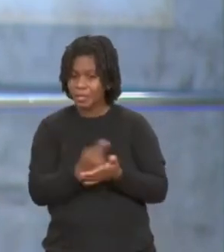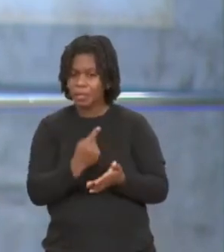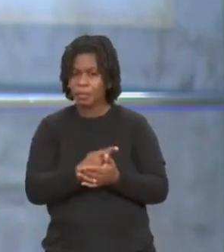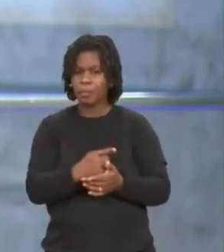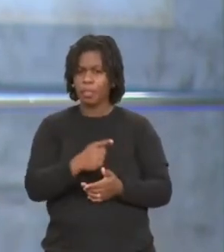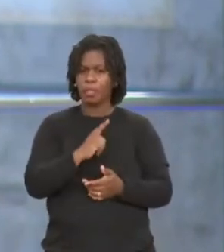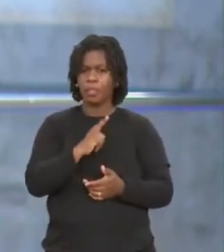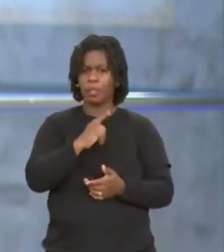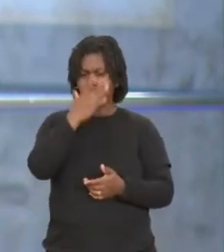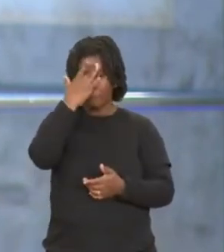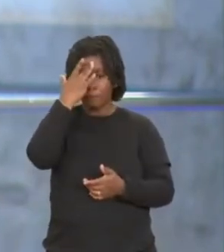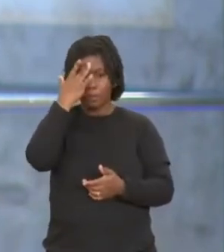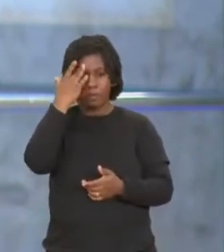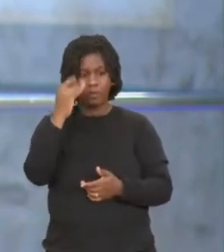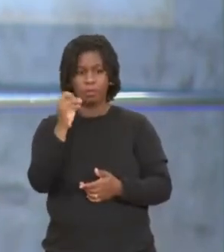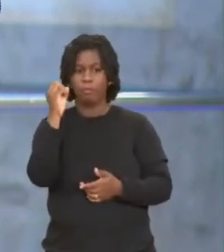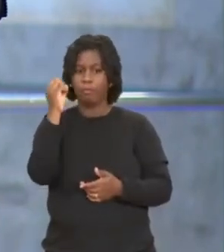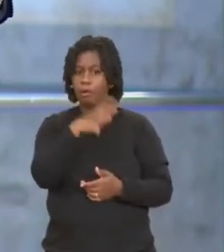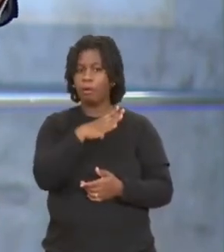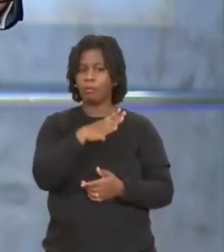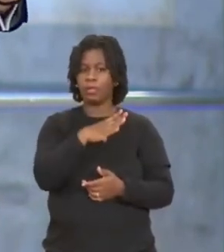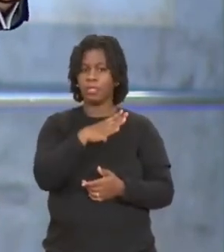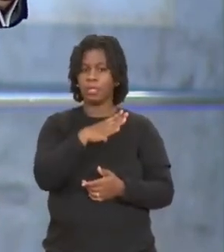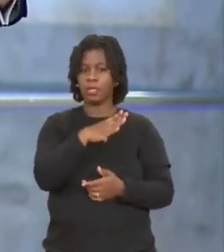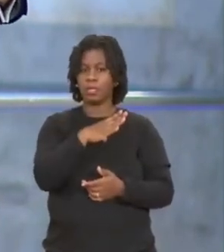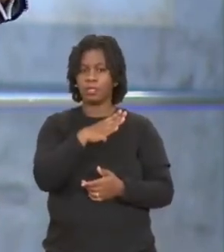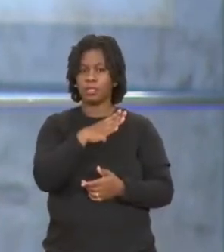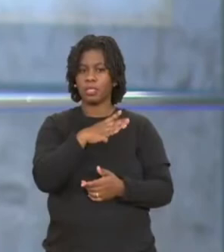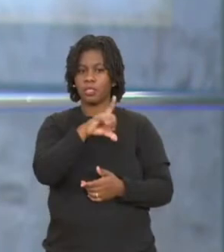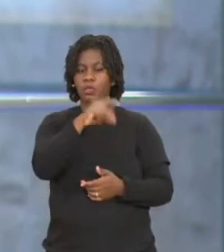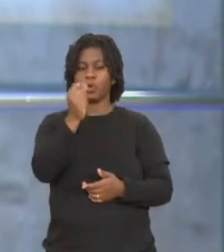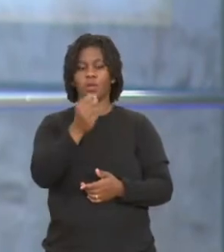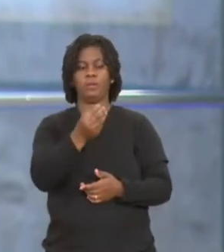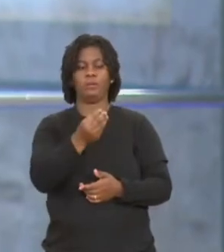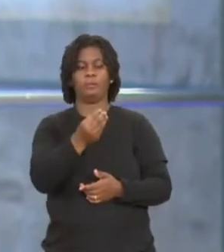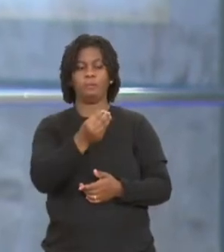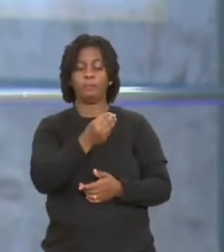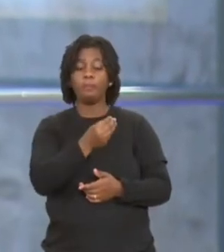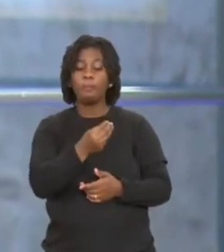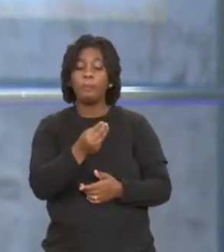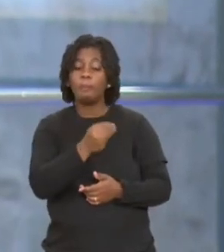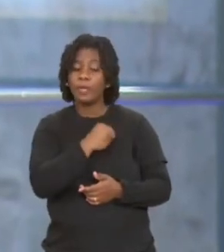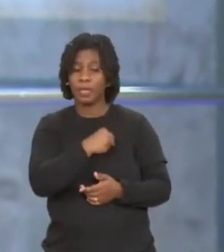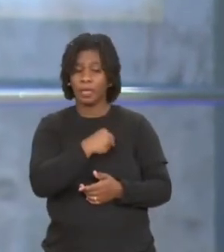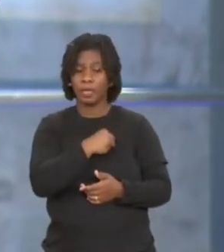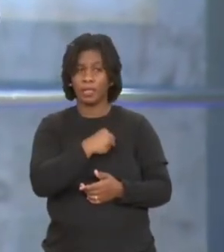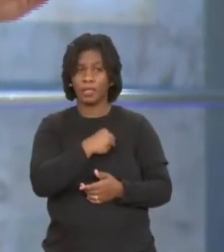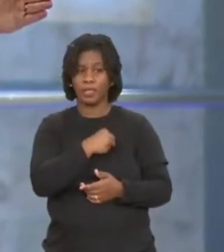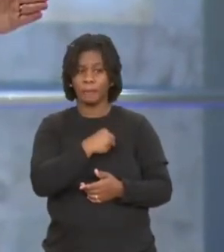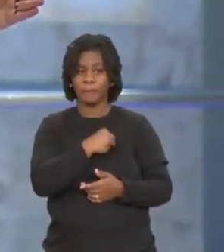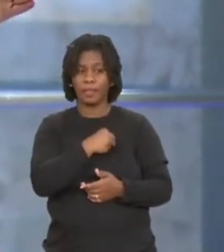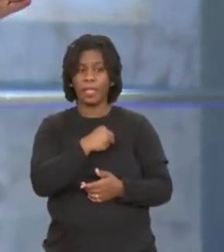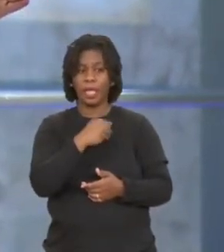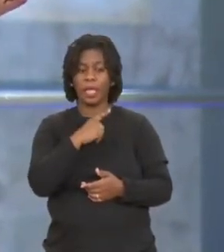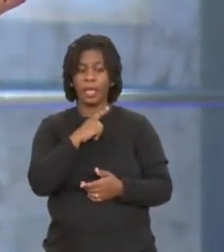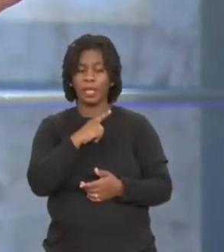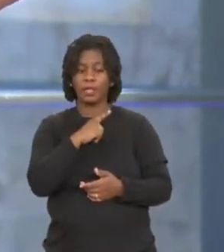atrevidas no pecado. Elas dão tempo ao pecado na vida